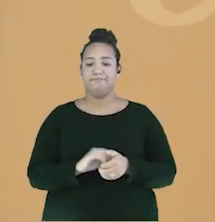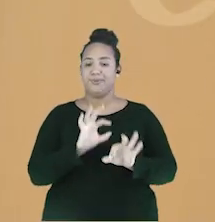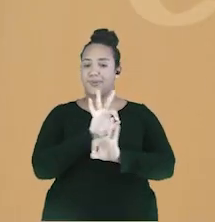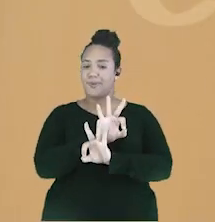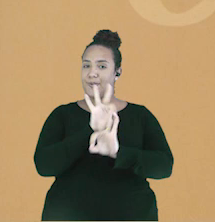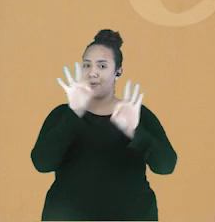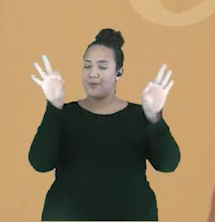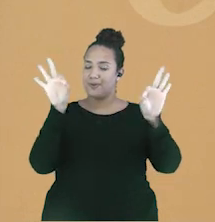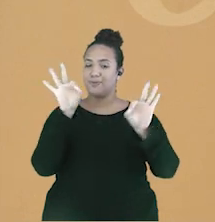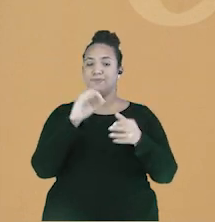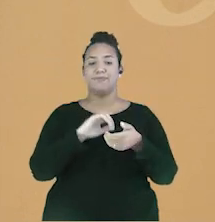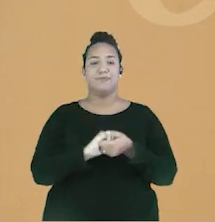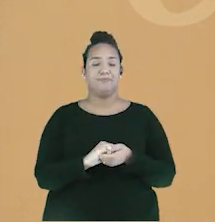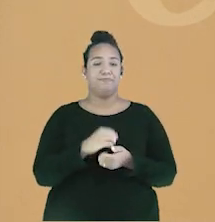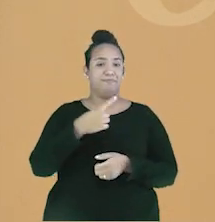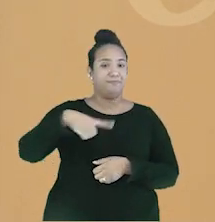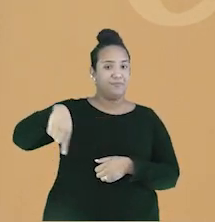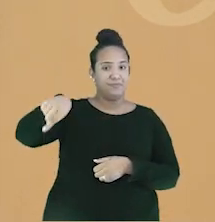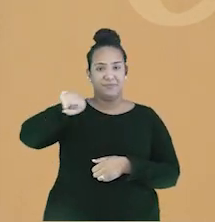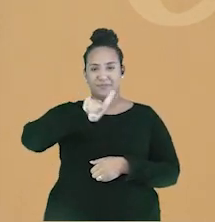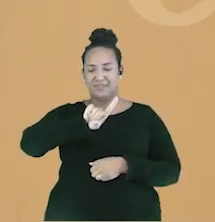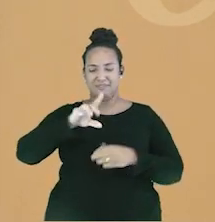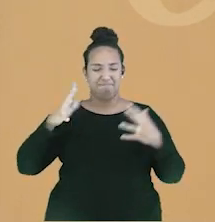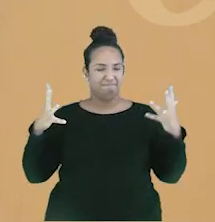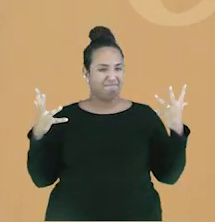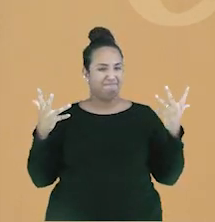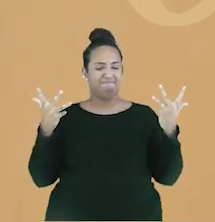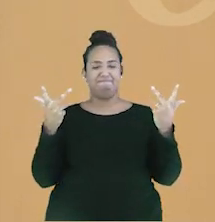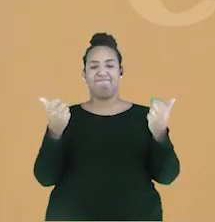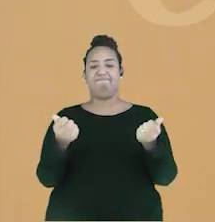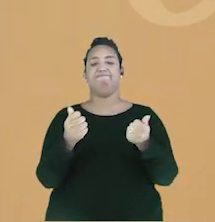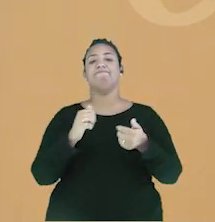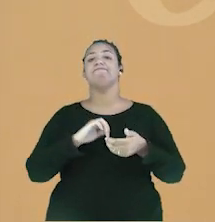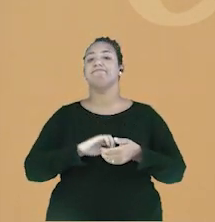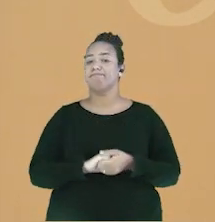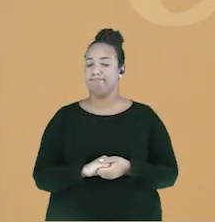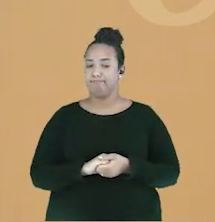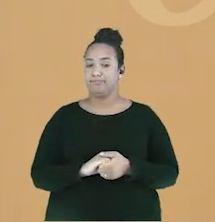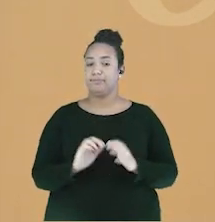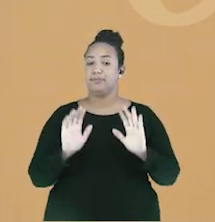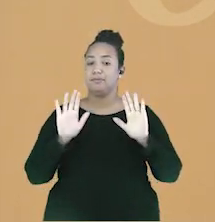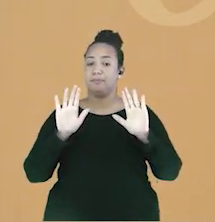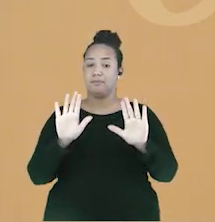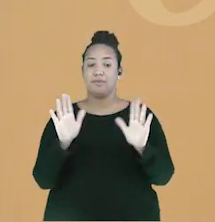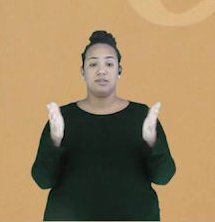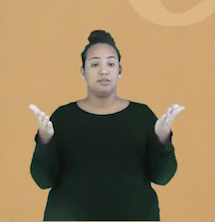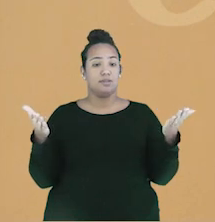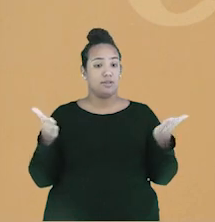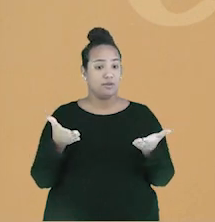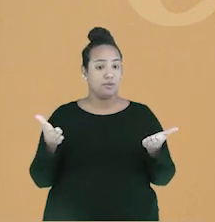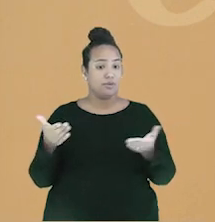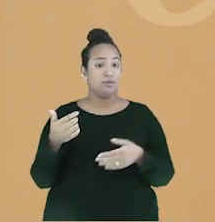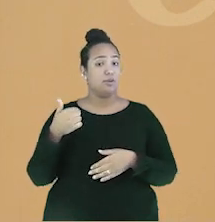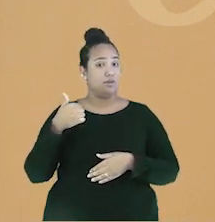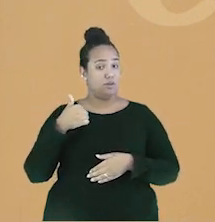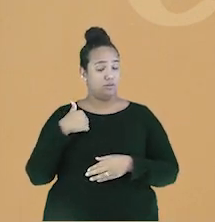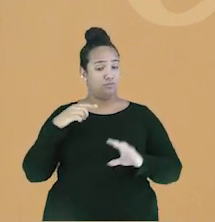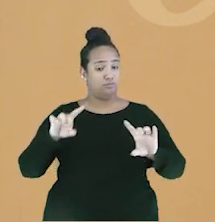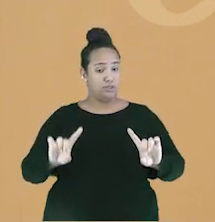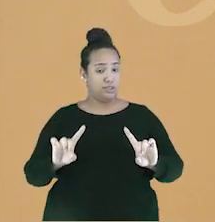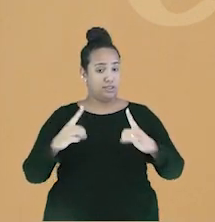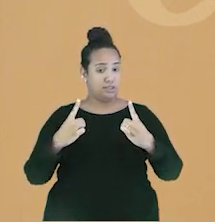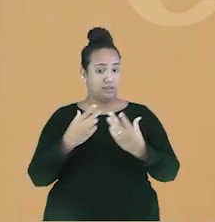Ótimo! Você foi sensacional! Mas agora quero te dar um